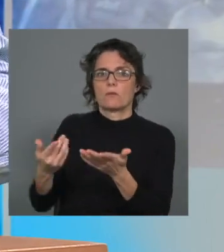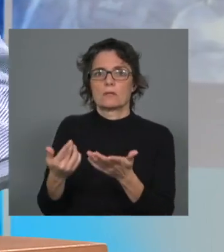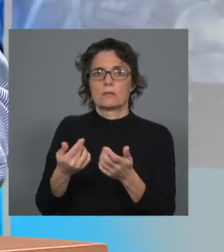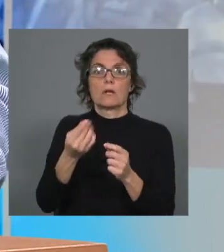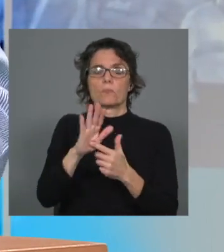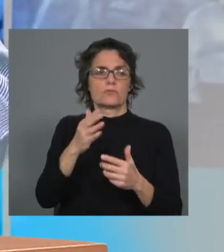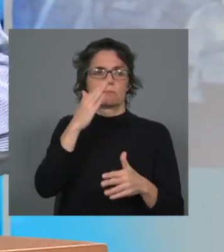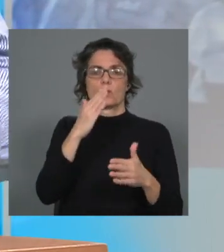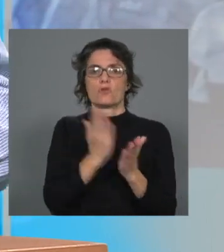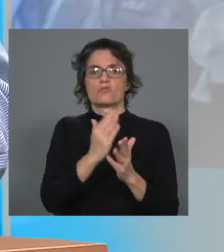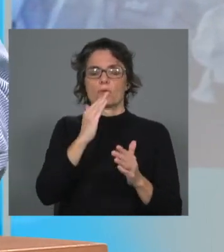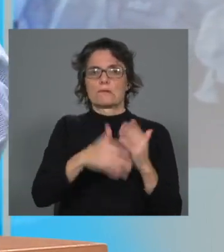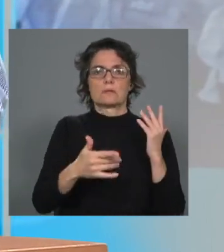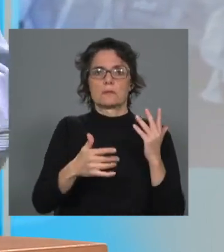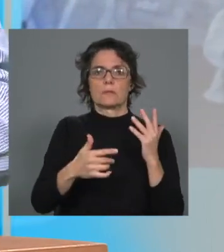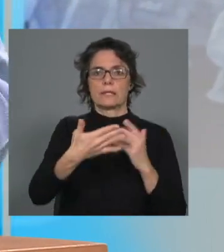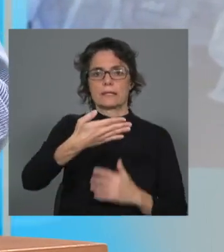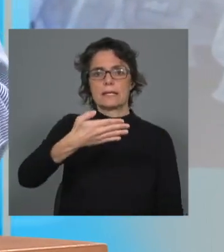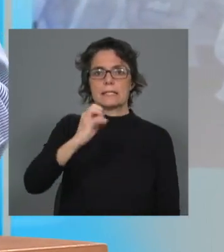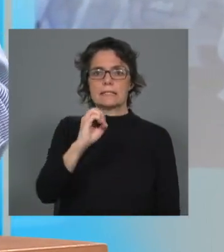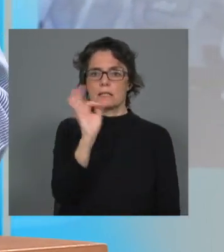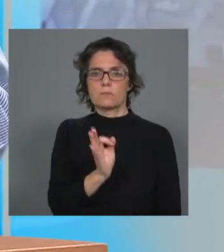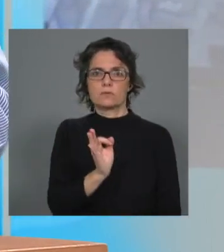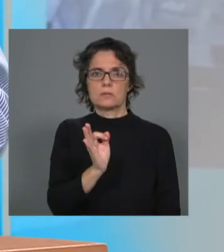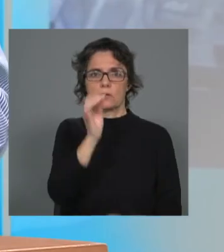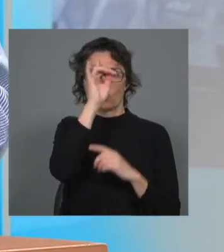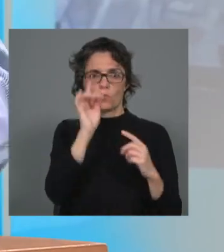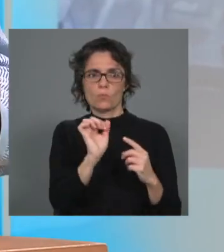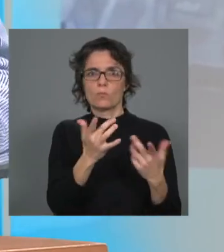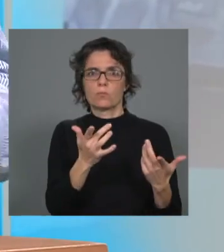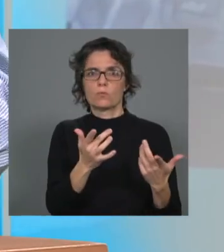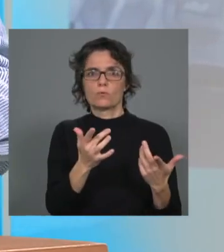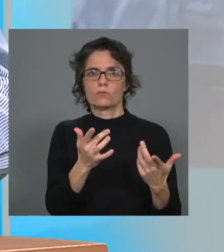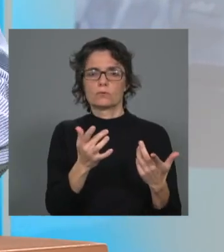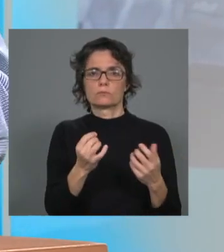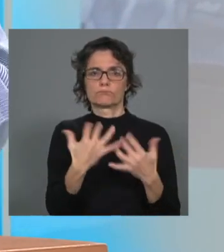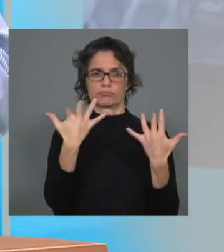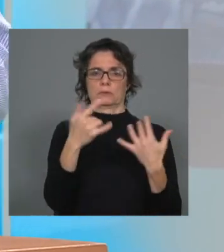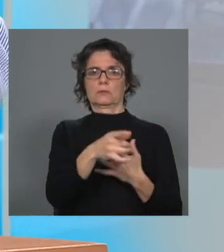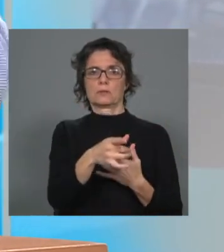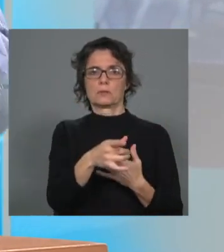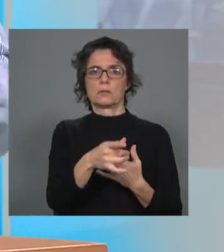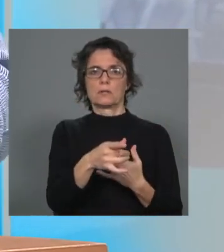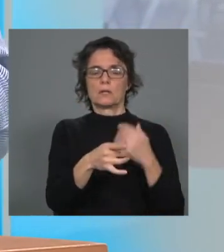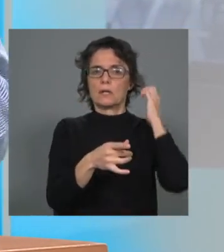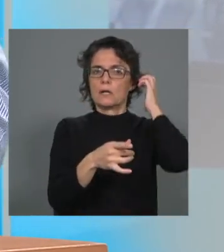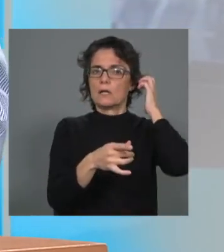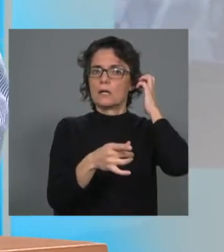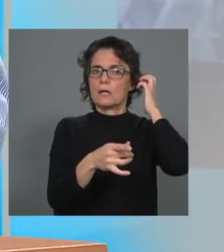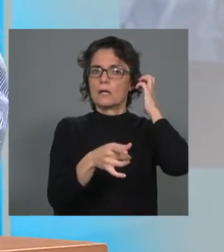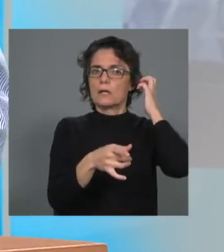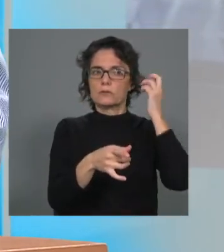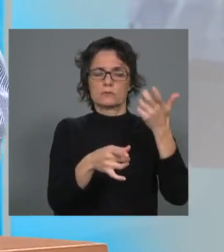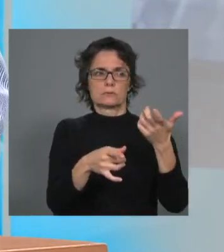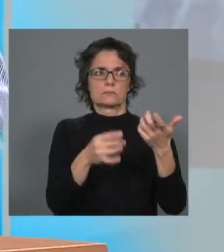de repente, 70% do seu pessoal não docente contagiado, e portanto, teve que fazer ali a invenção do dia